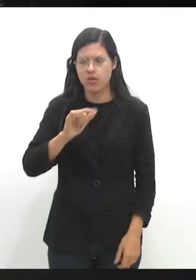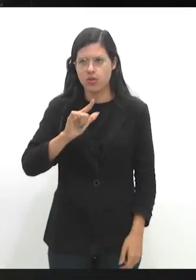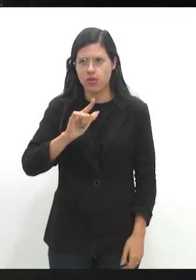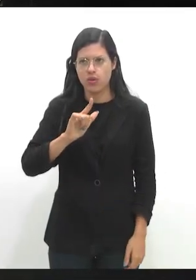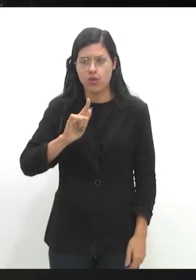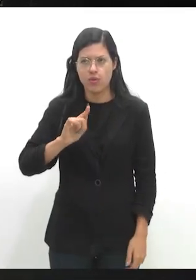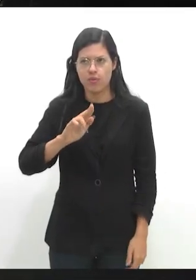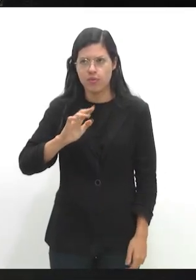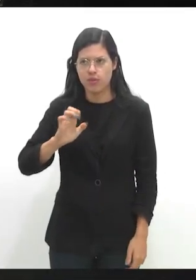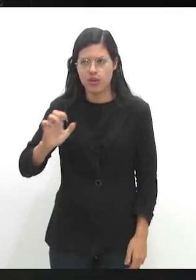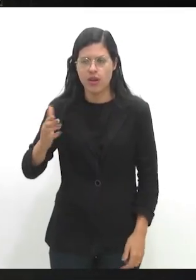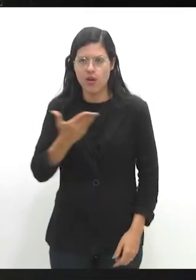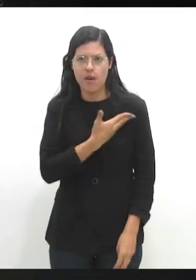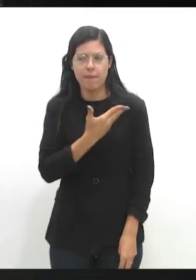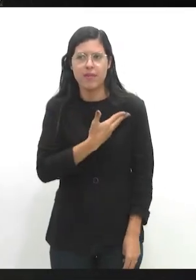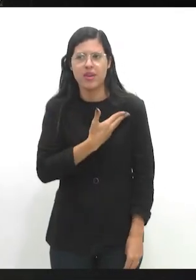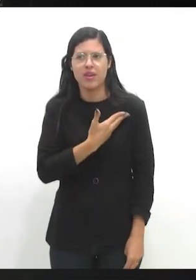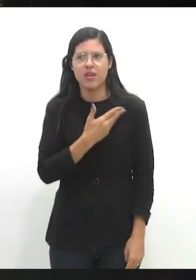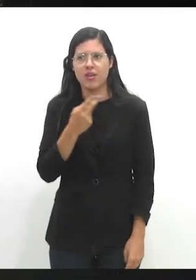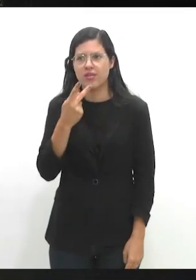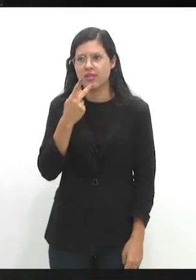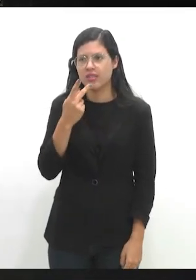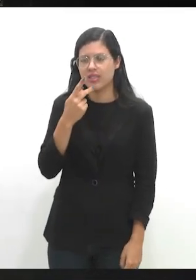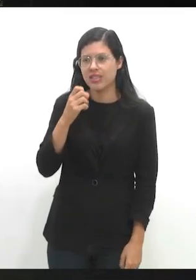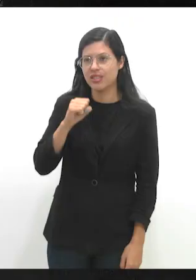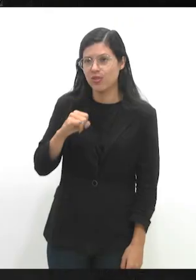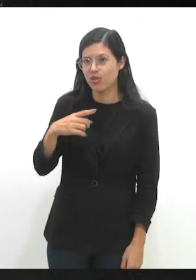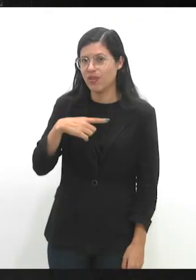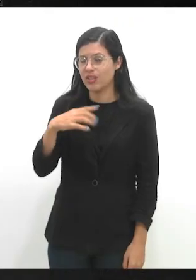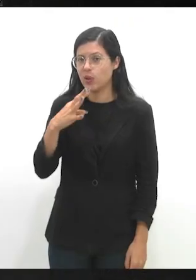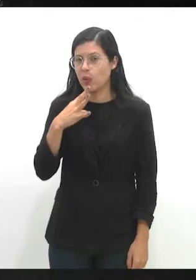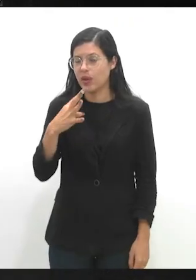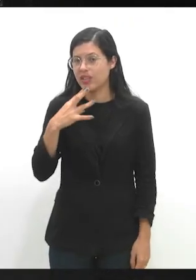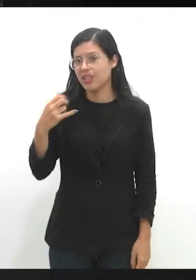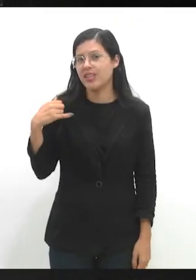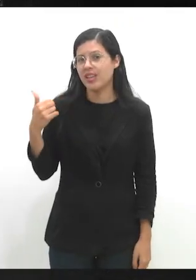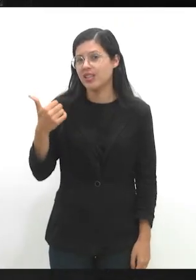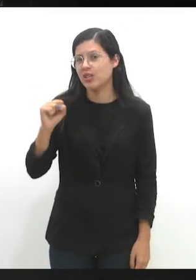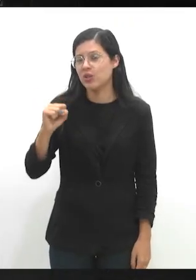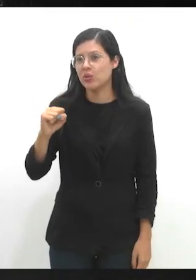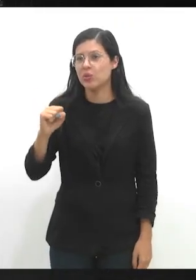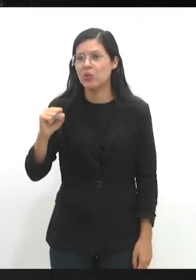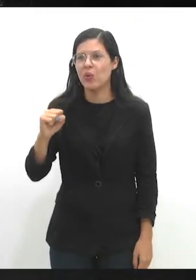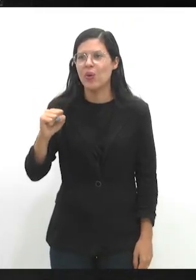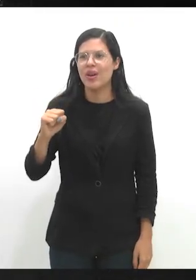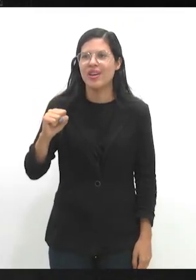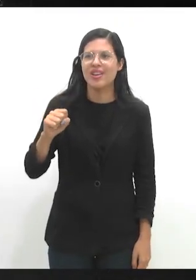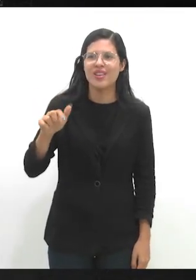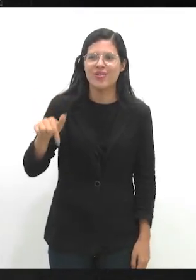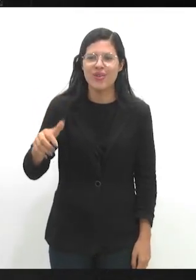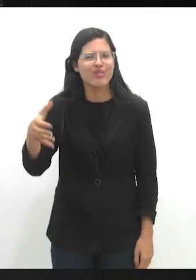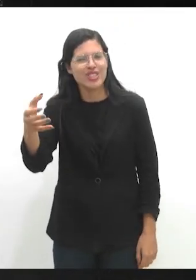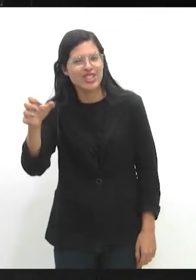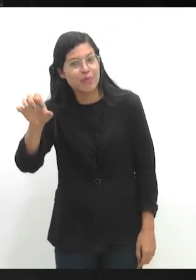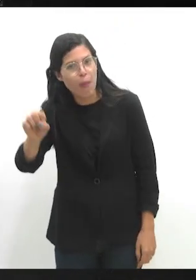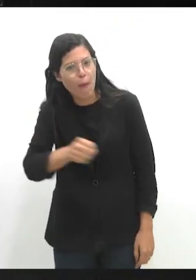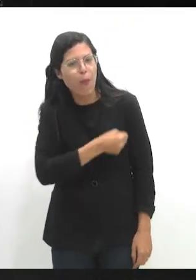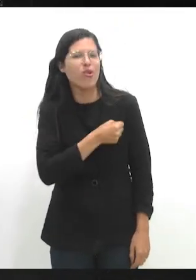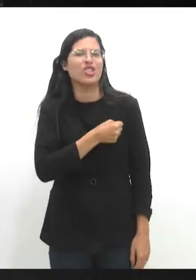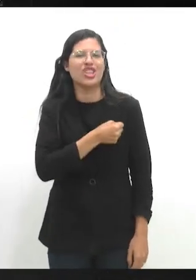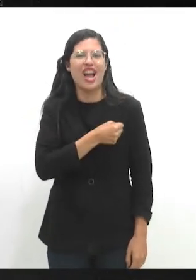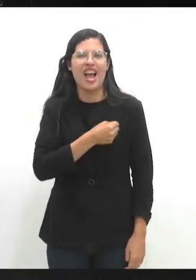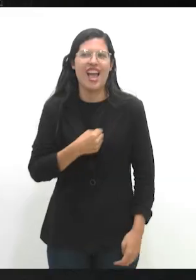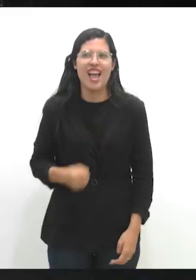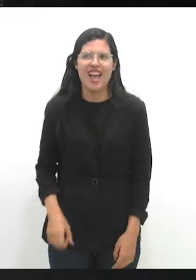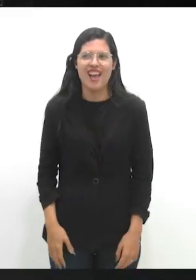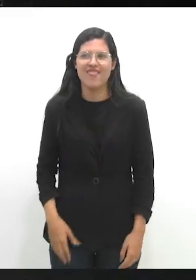Falabella, que é muito meu amigo, disse assim, se eu tivesse te conhecido aos 18 anos, eu te arrastava pelos cabelos para o tablado, você